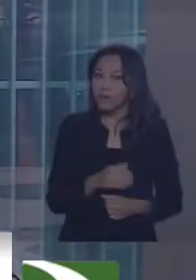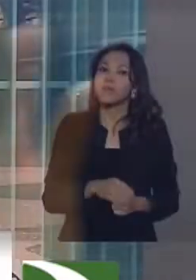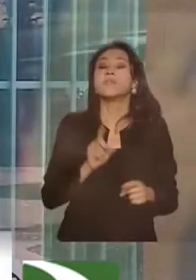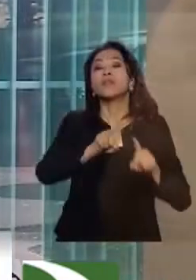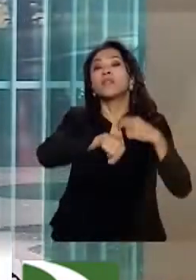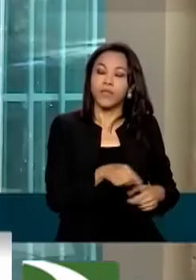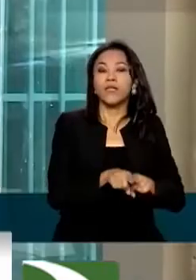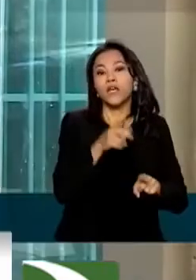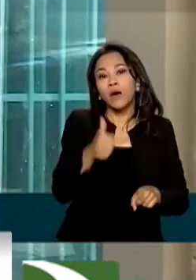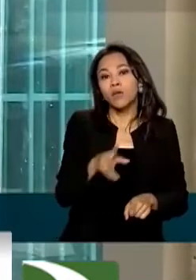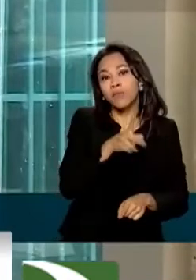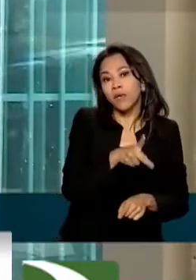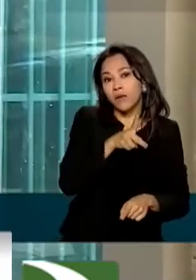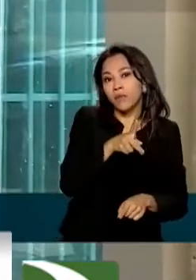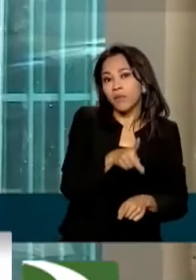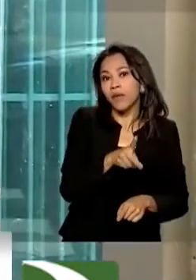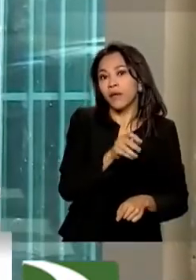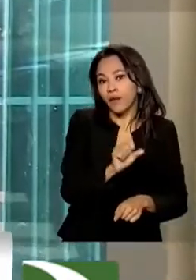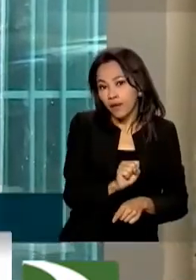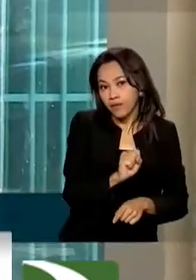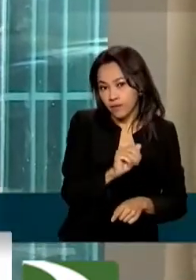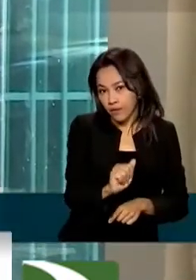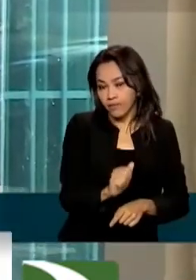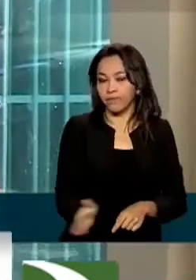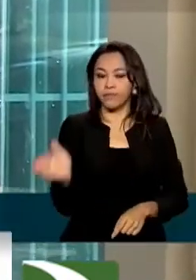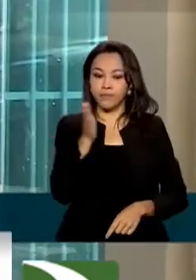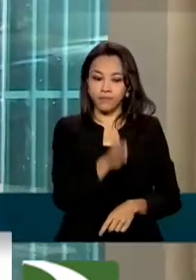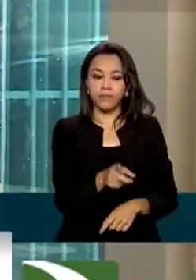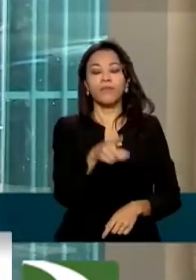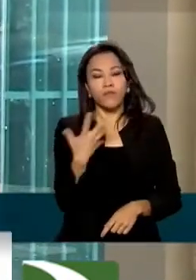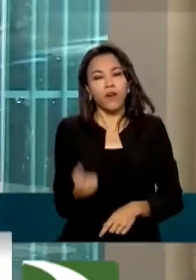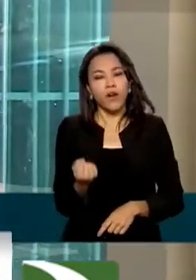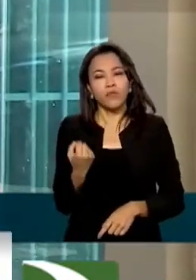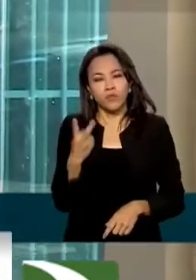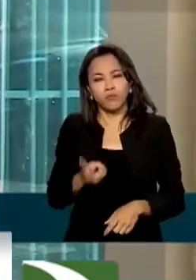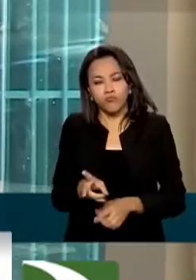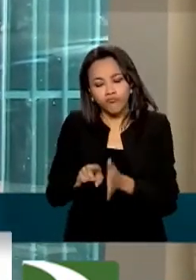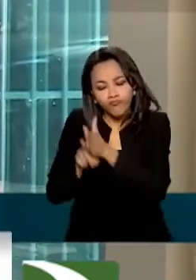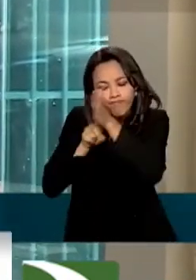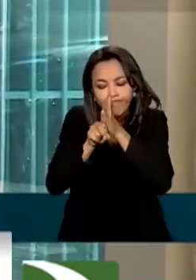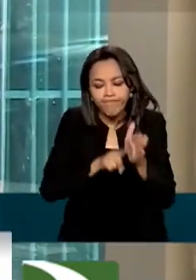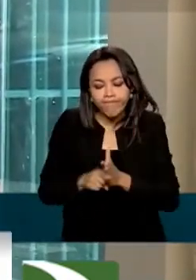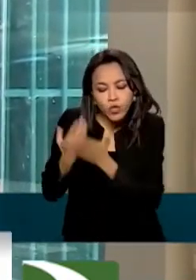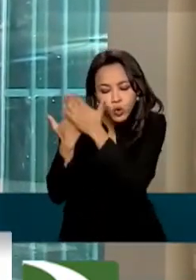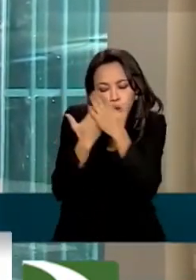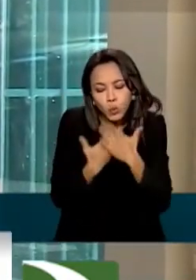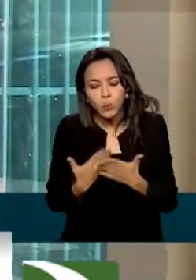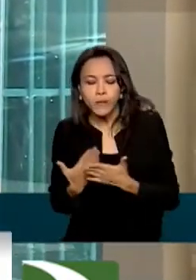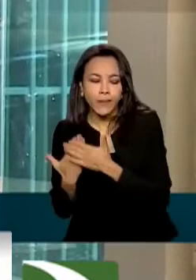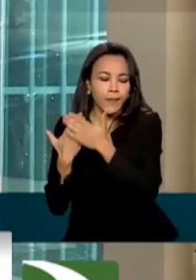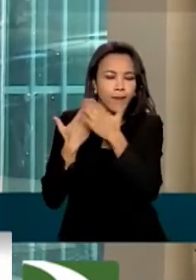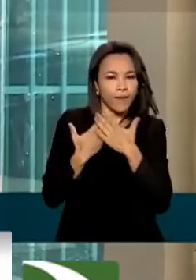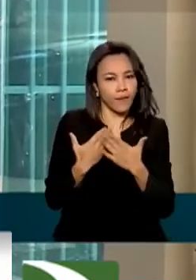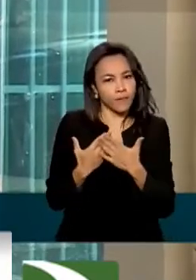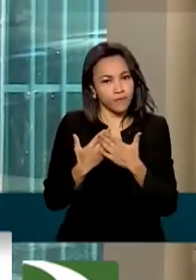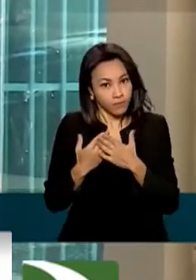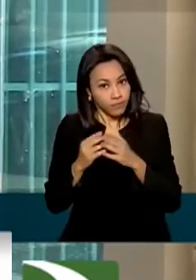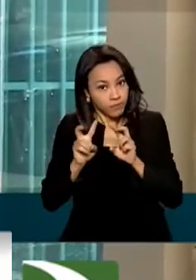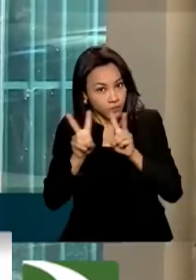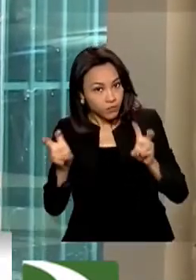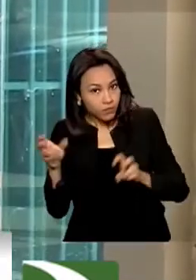olha, tá faltando manteiga na Holanda, nós saímos, estamos saindo